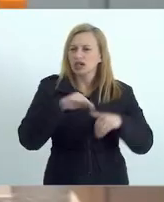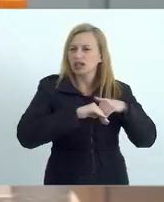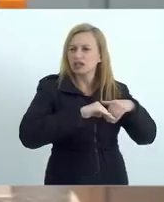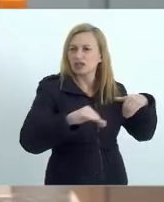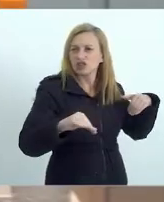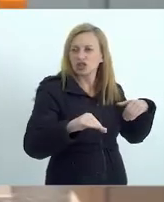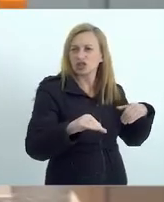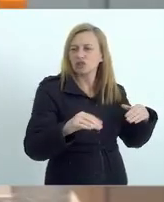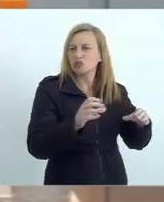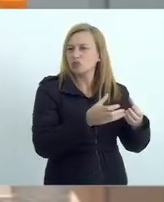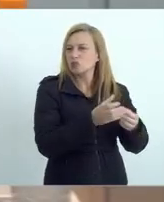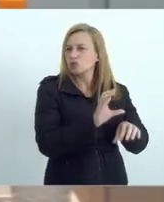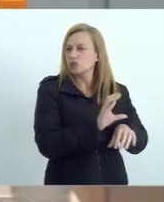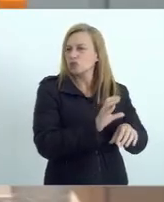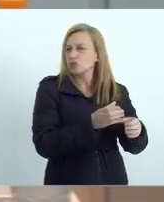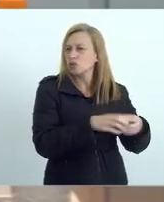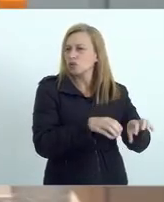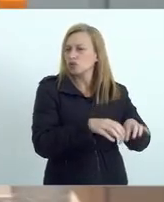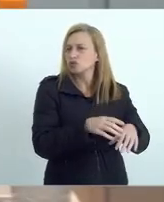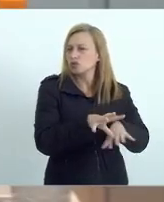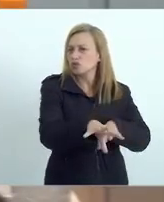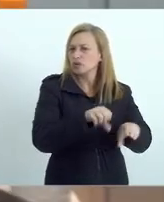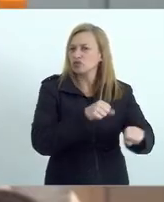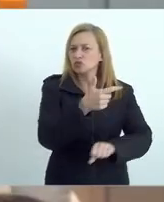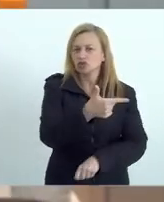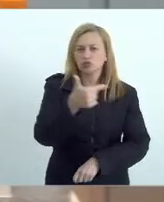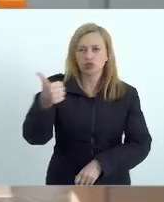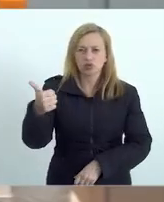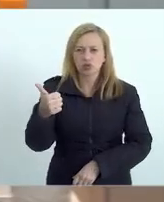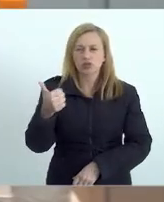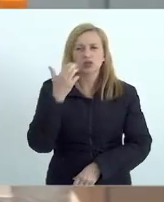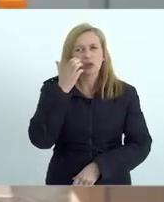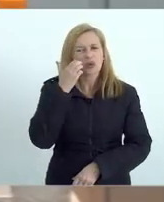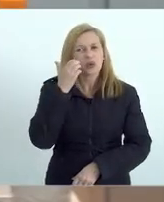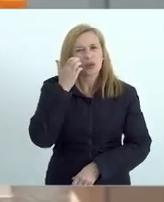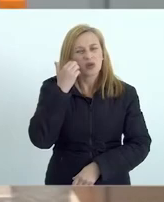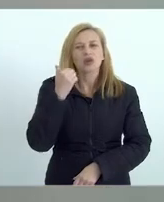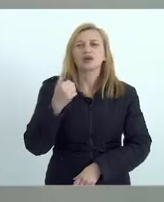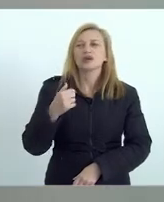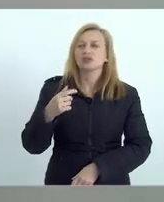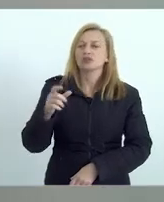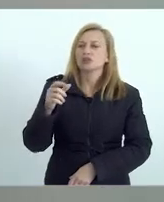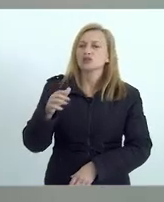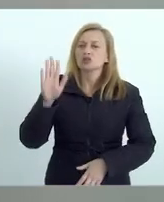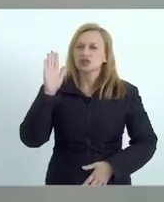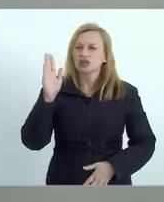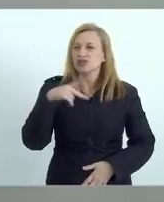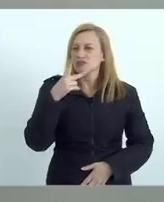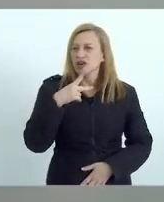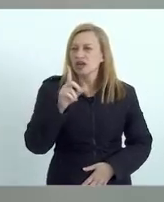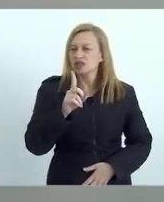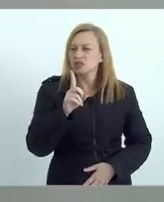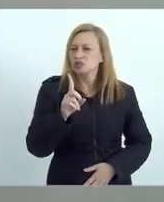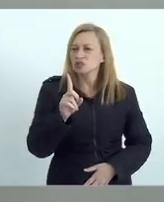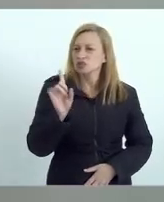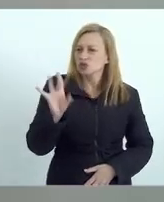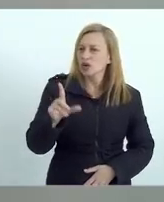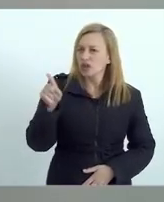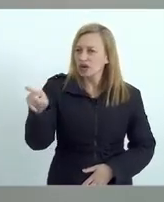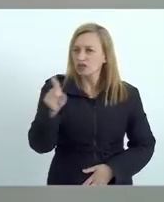2002 ali menciona determinado de boletins e os candidatos alegam que não foram só esses os